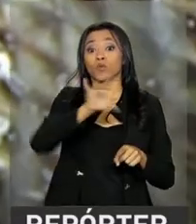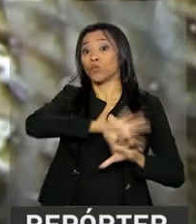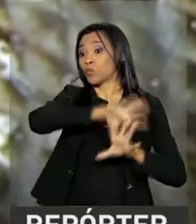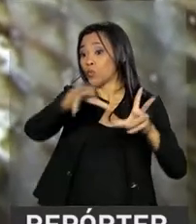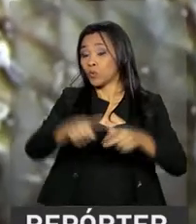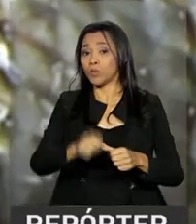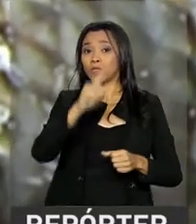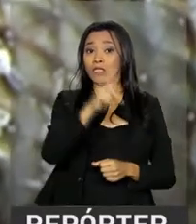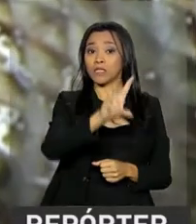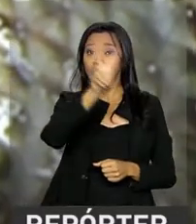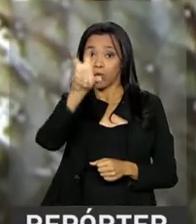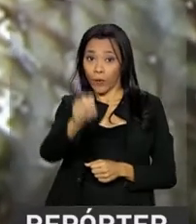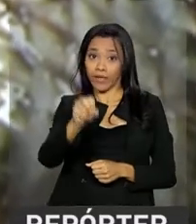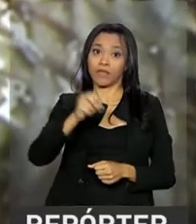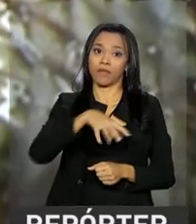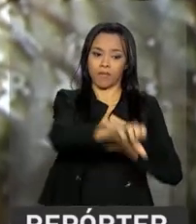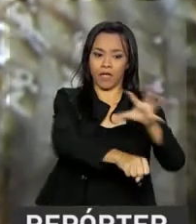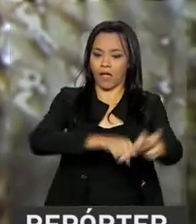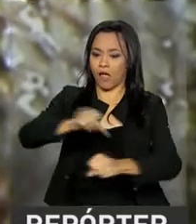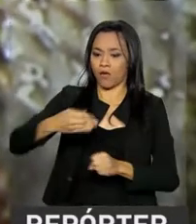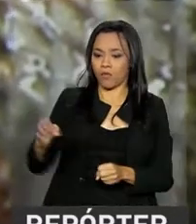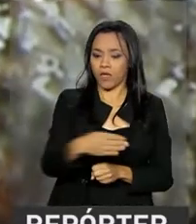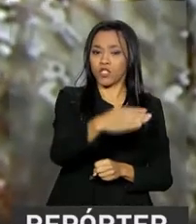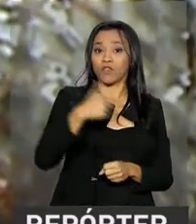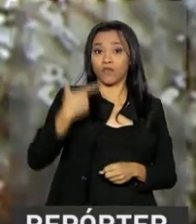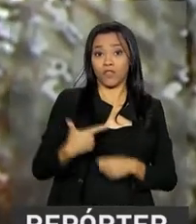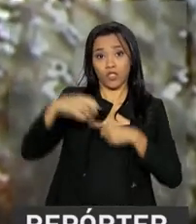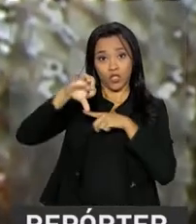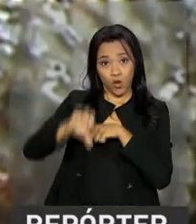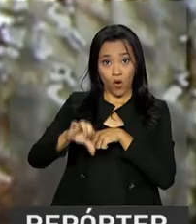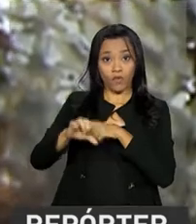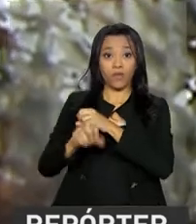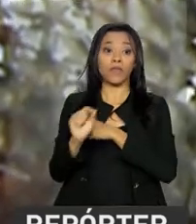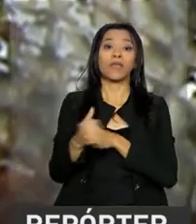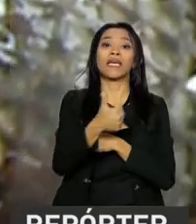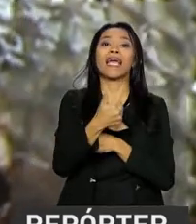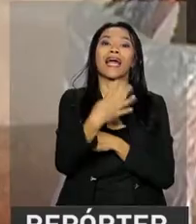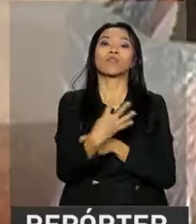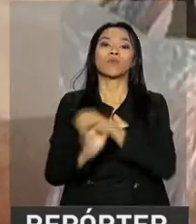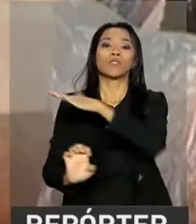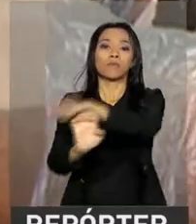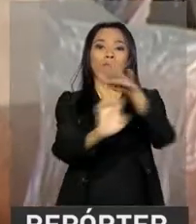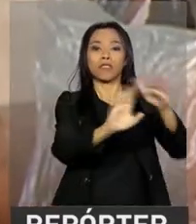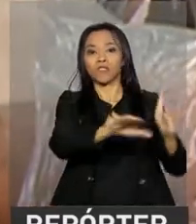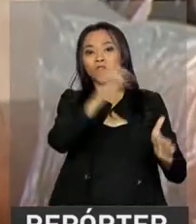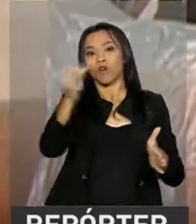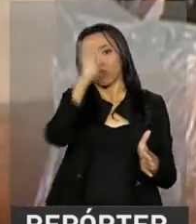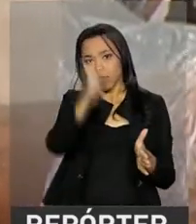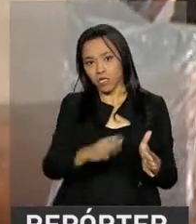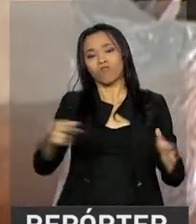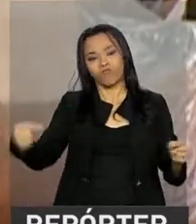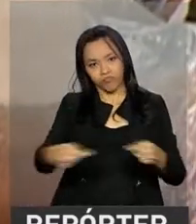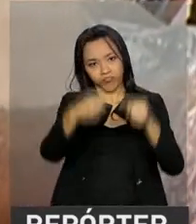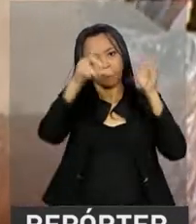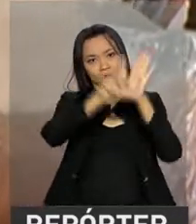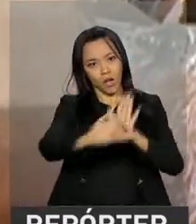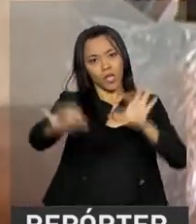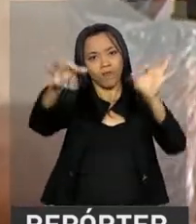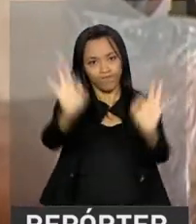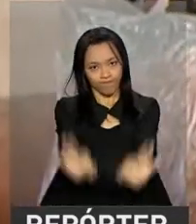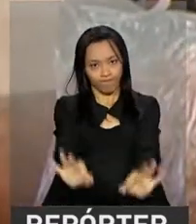150 amostras de pescados 29 delas em 14 empresas estrangeiros e todas estavam em conformidade com a legislação